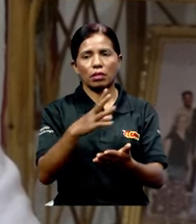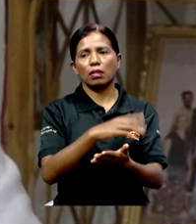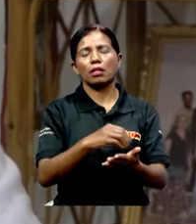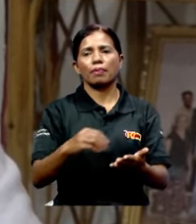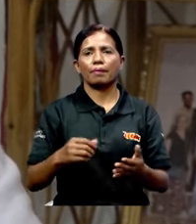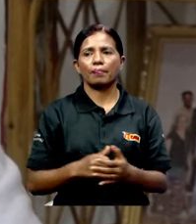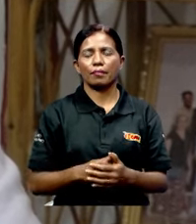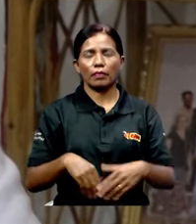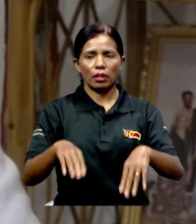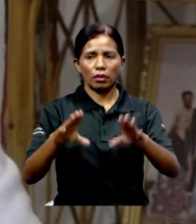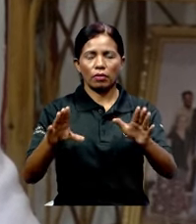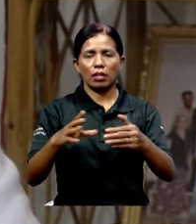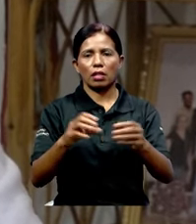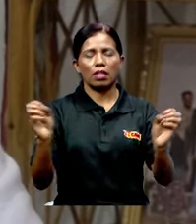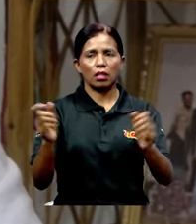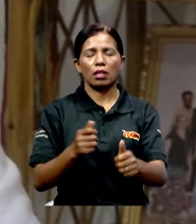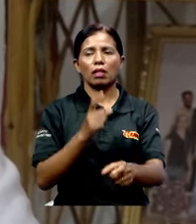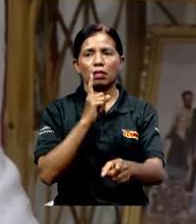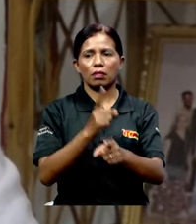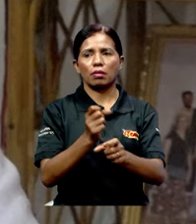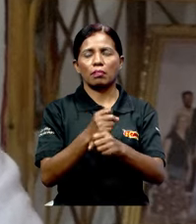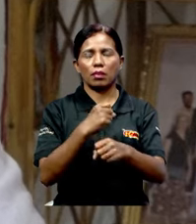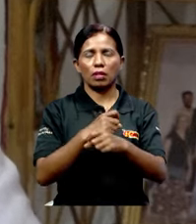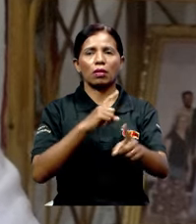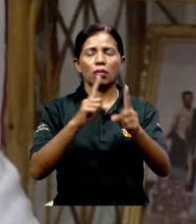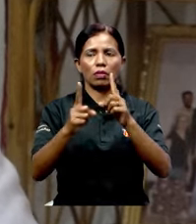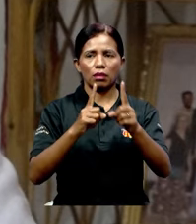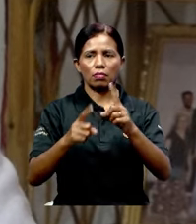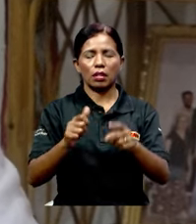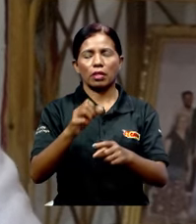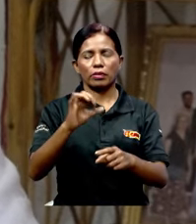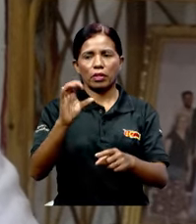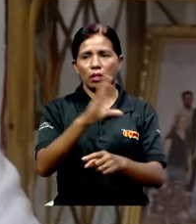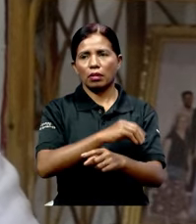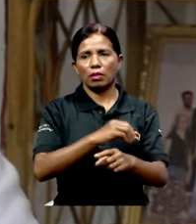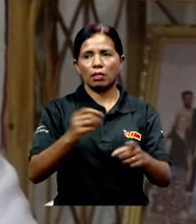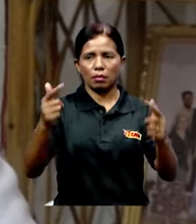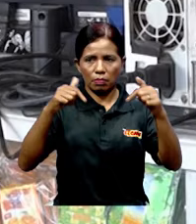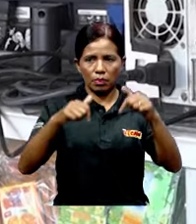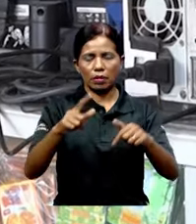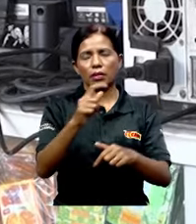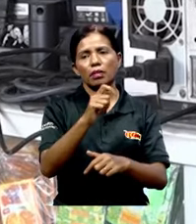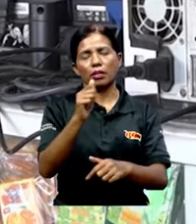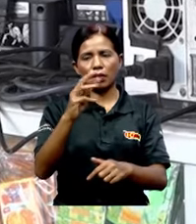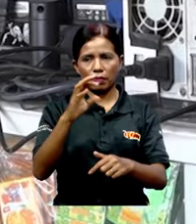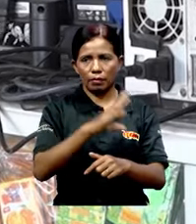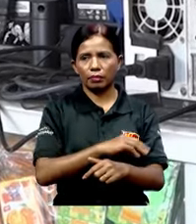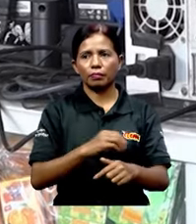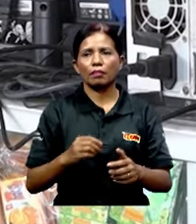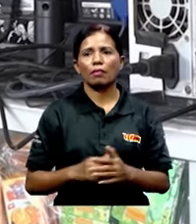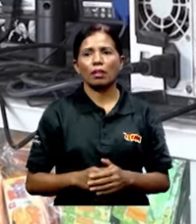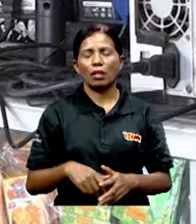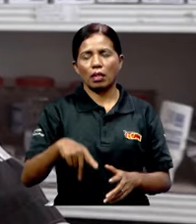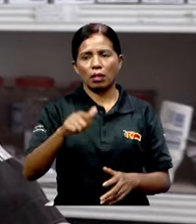a fan balu uma que ela corresponde, Bele Halo Complain. Para a defesa, para o comércio, não mais pelo mais tarde consumidor. Antes de gerente